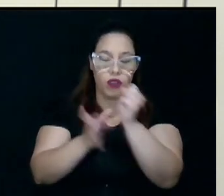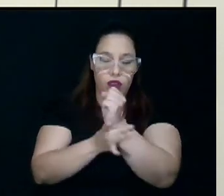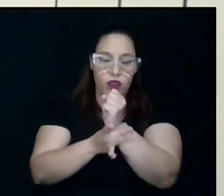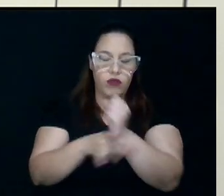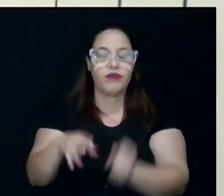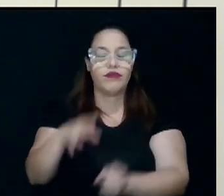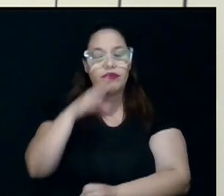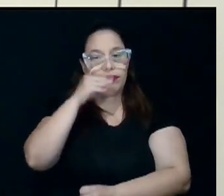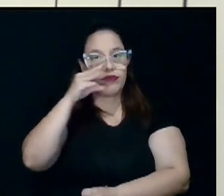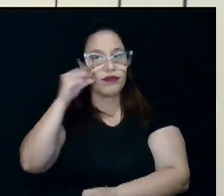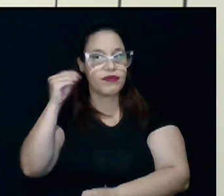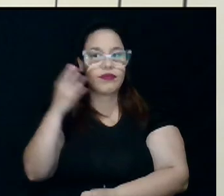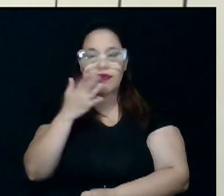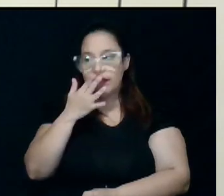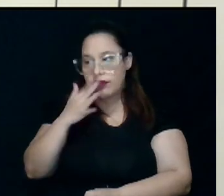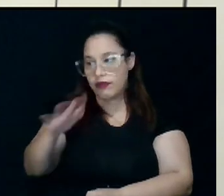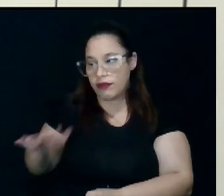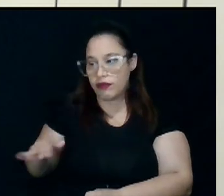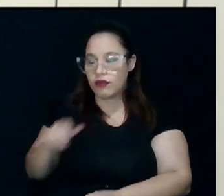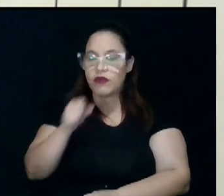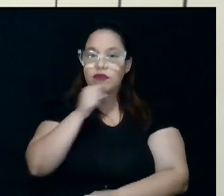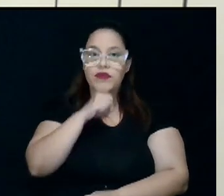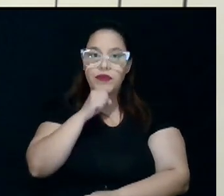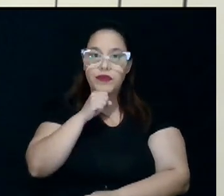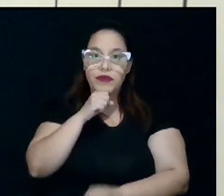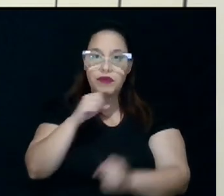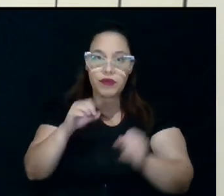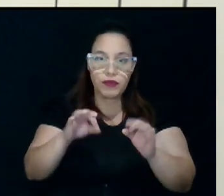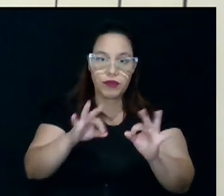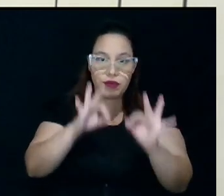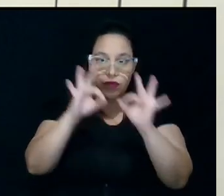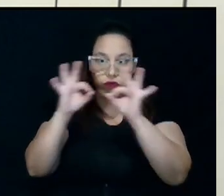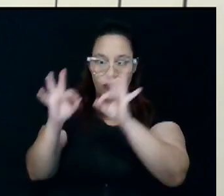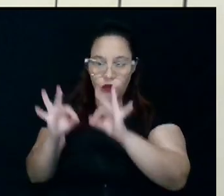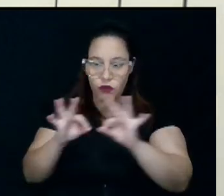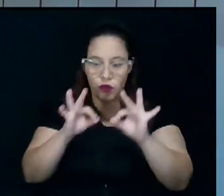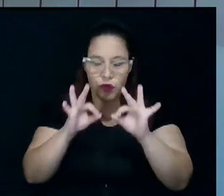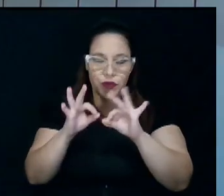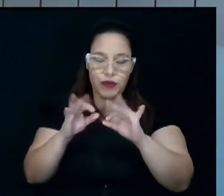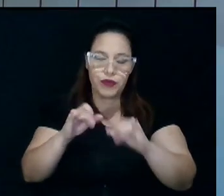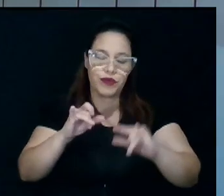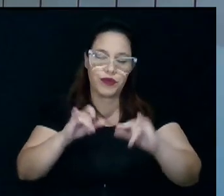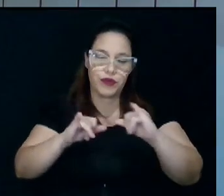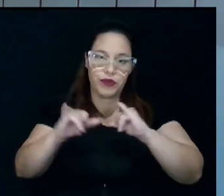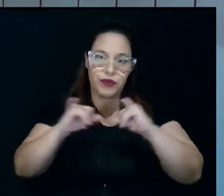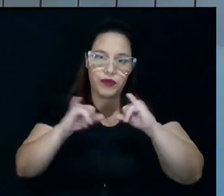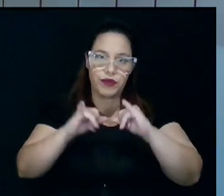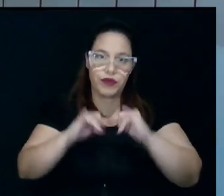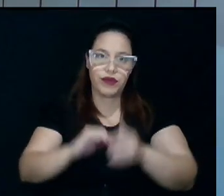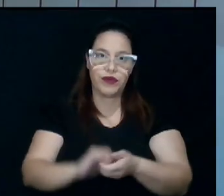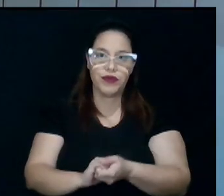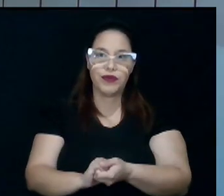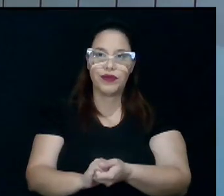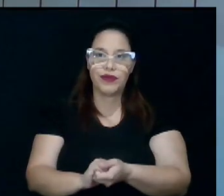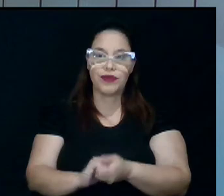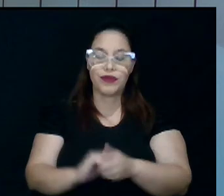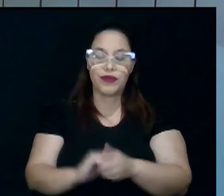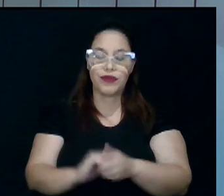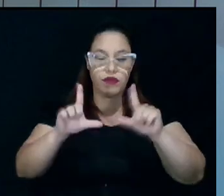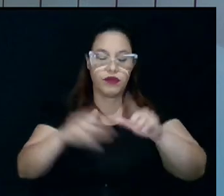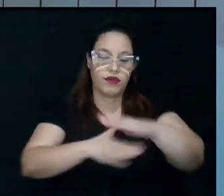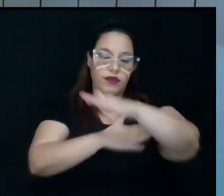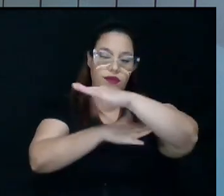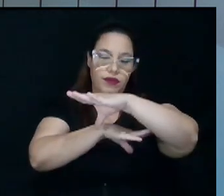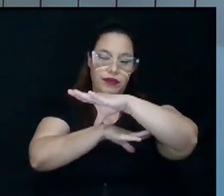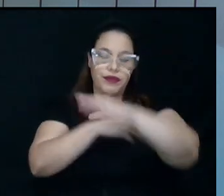e idoso, com transmissão ao vivo aqui pela TV Câmara Campinas. O Jornal Câmara Notícia fica por aqui.